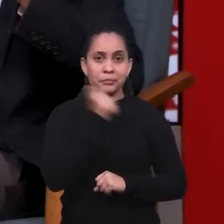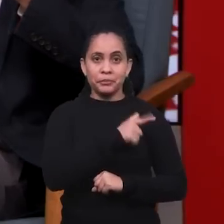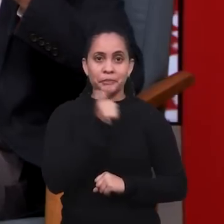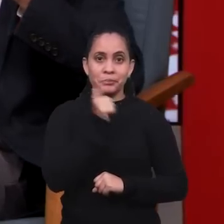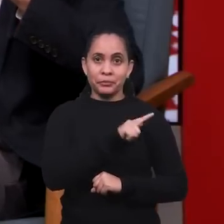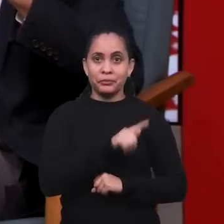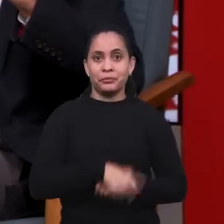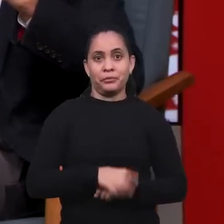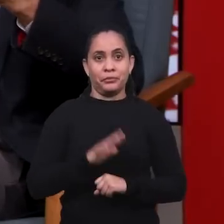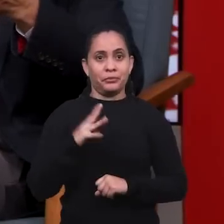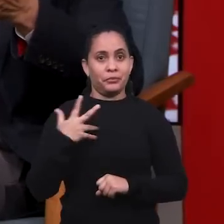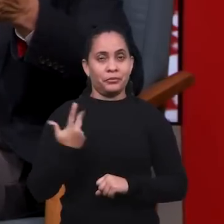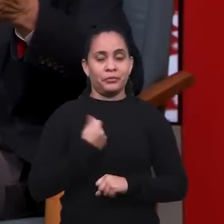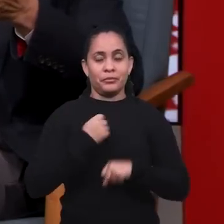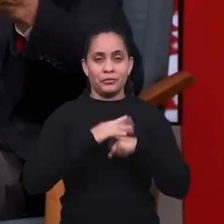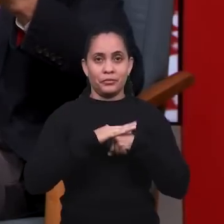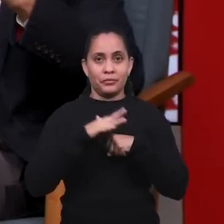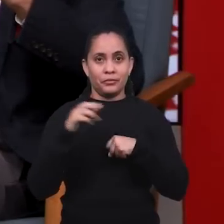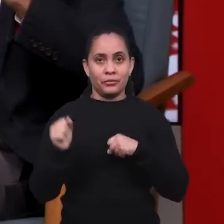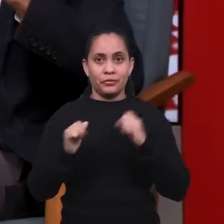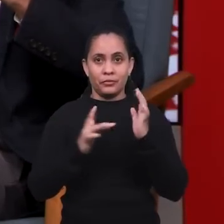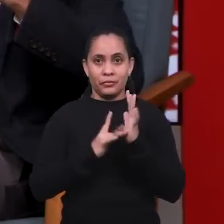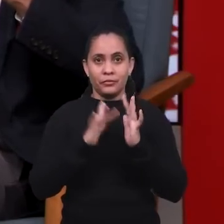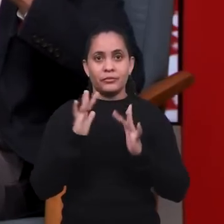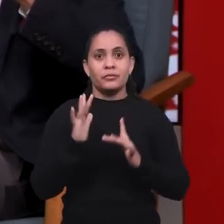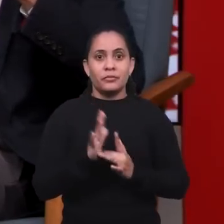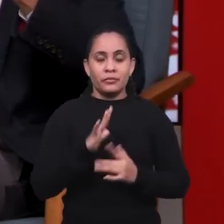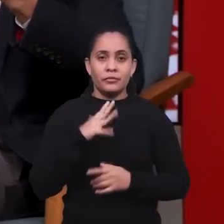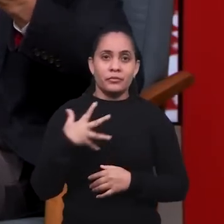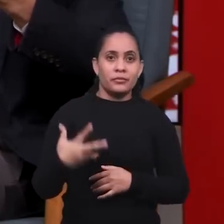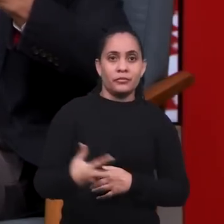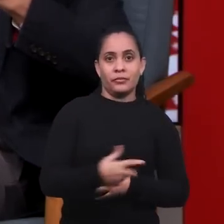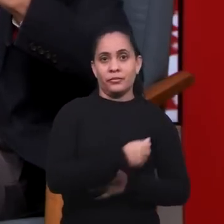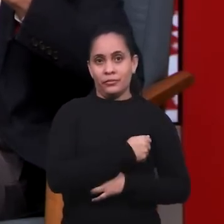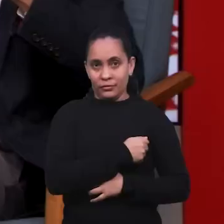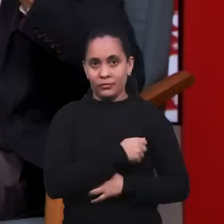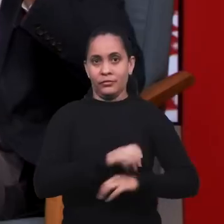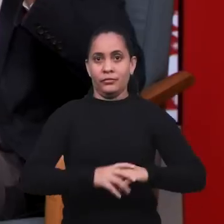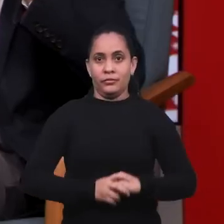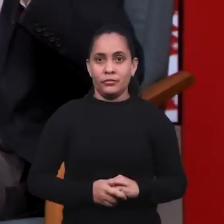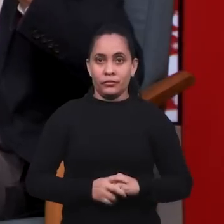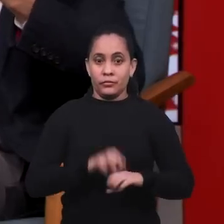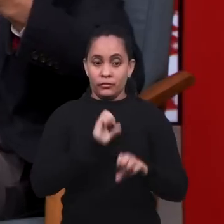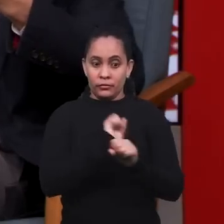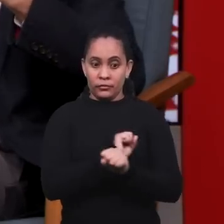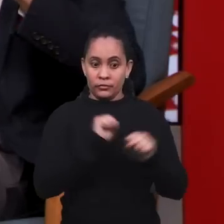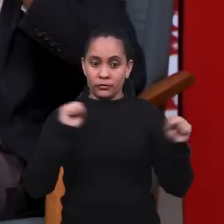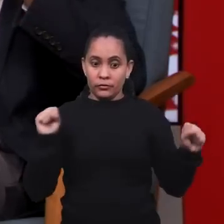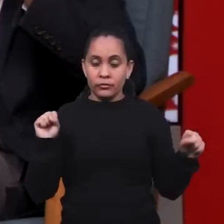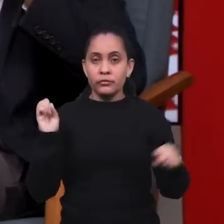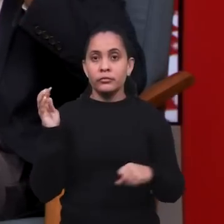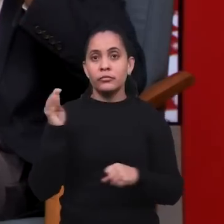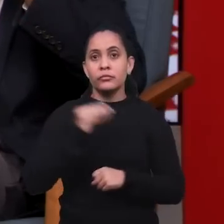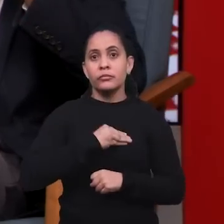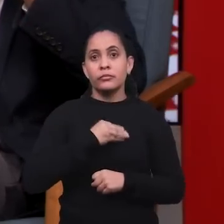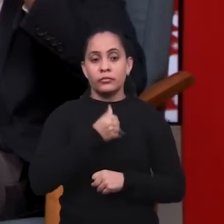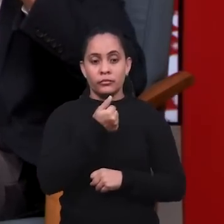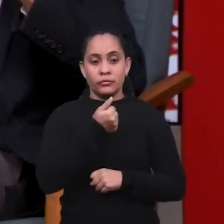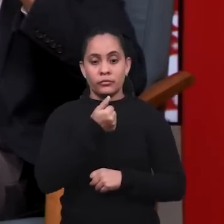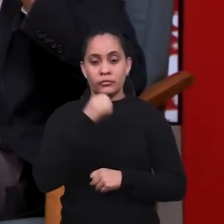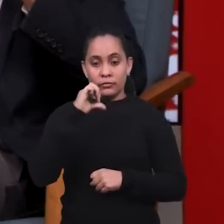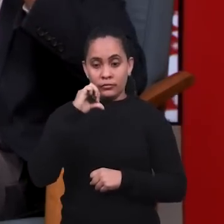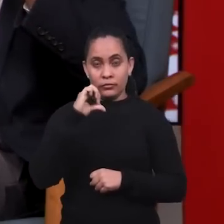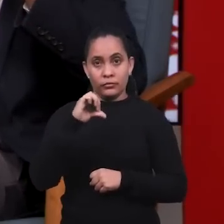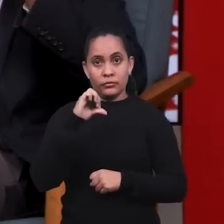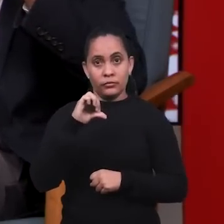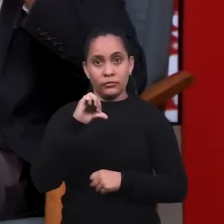foram alcançados pelo milagre de Jesus, o milagre da salvação, a libertação do pecado.